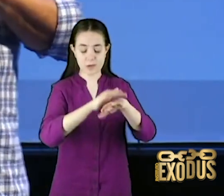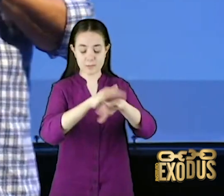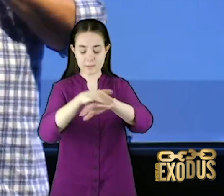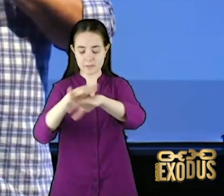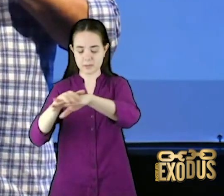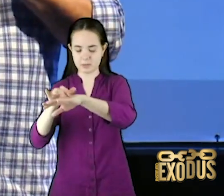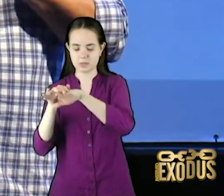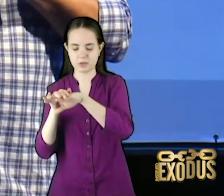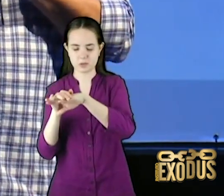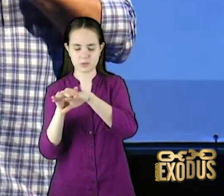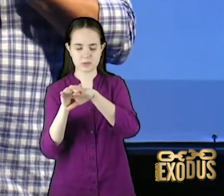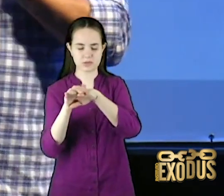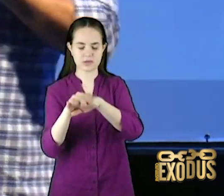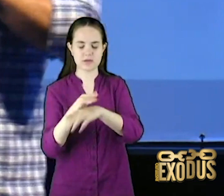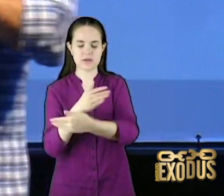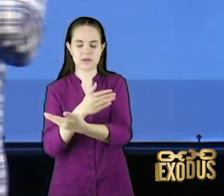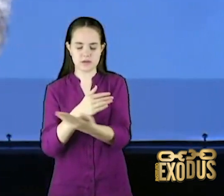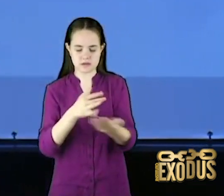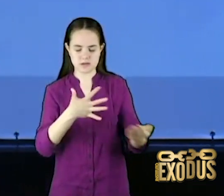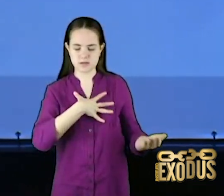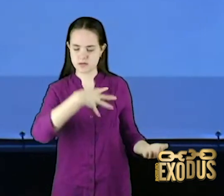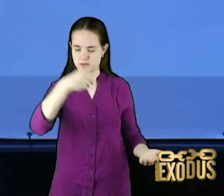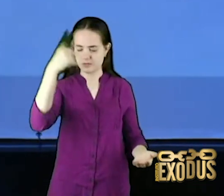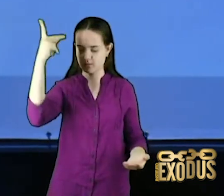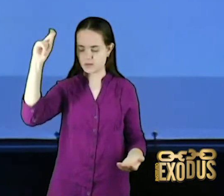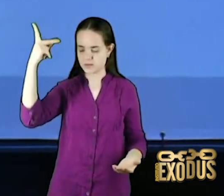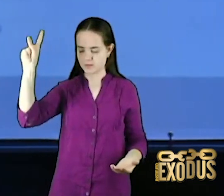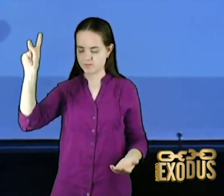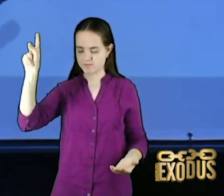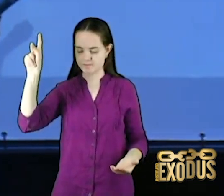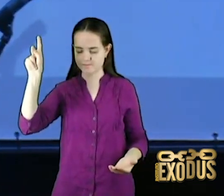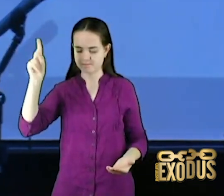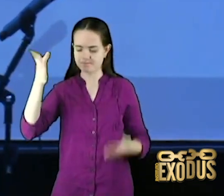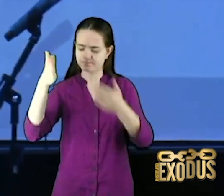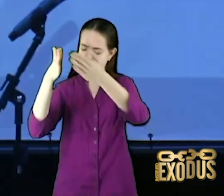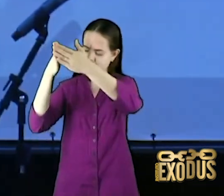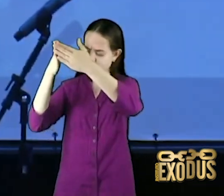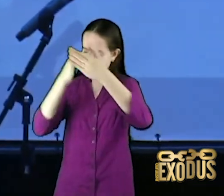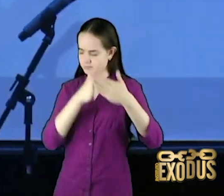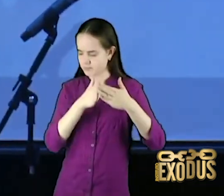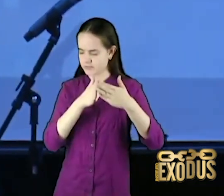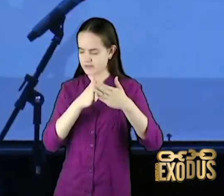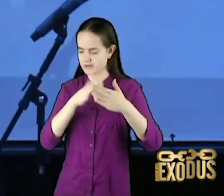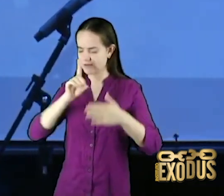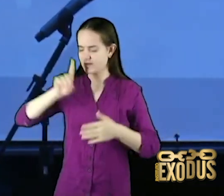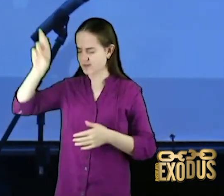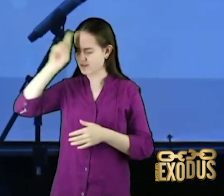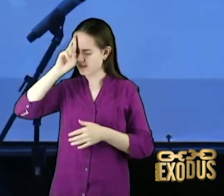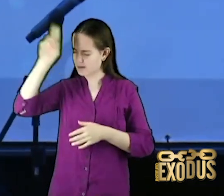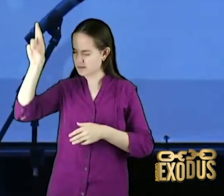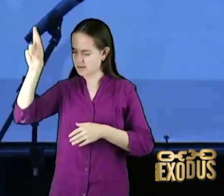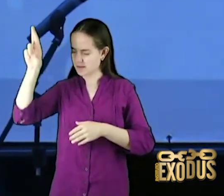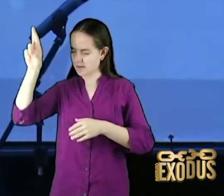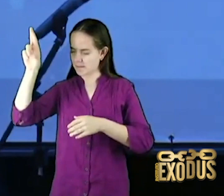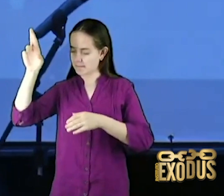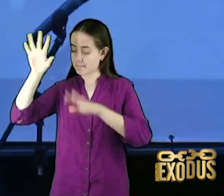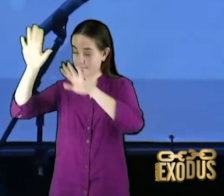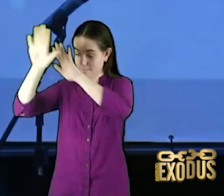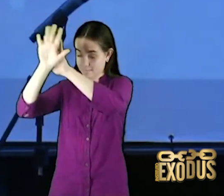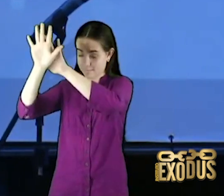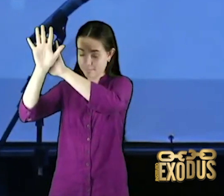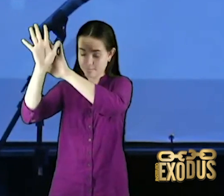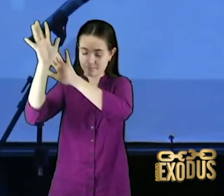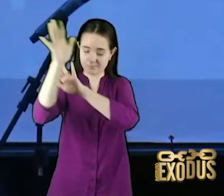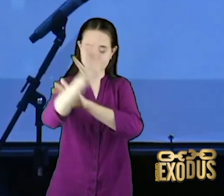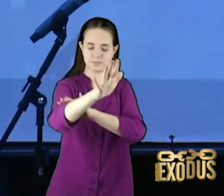filhos, e eu quero pedir, Pai, que o Senhor traga a tua mão. Eu quero provocar,